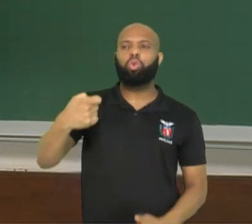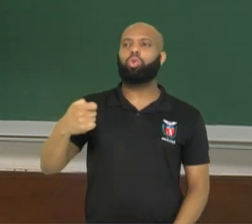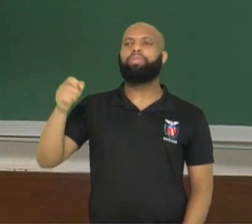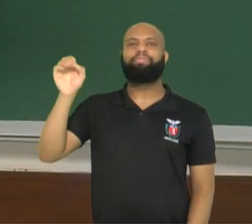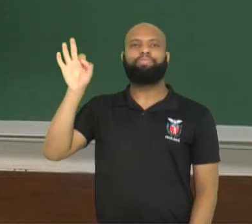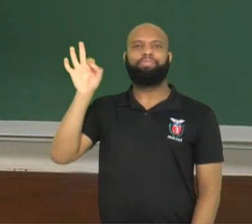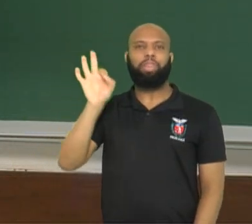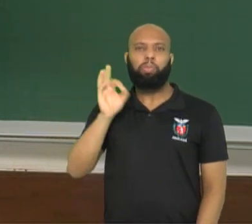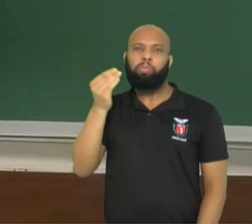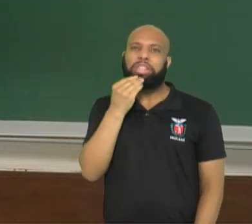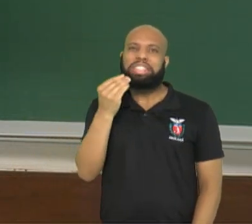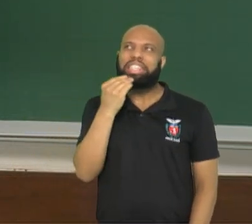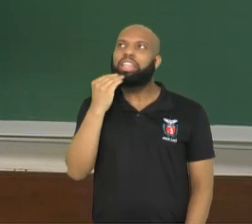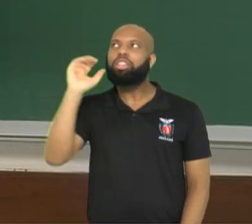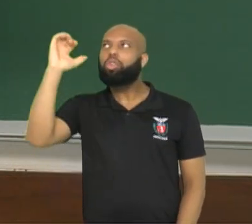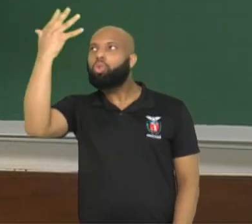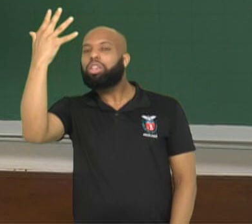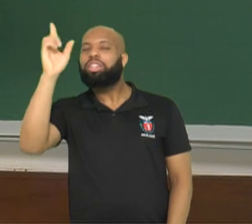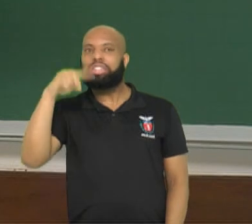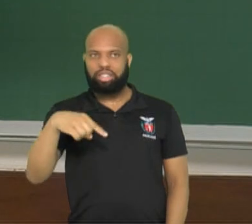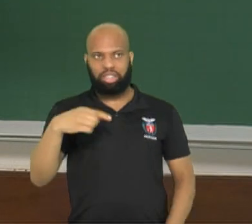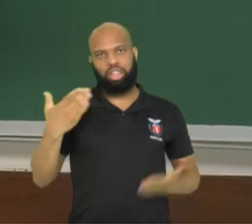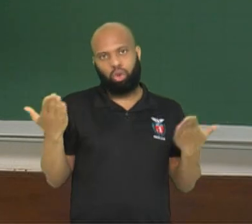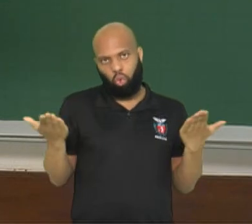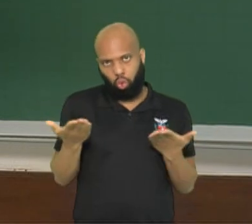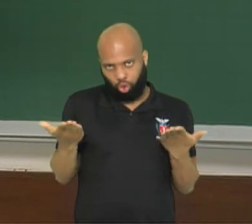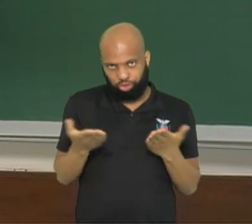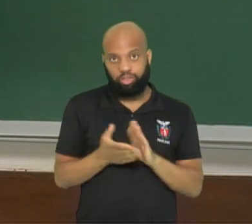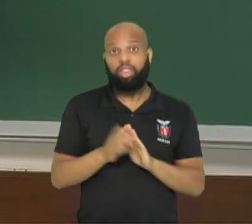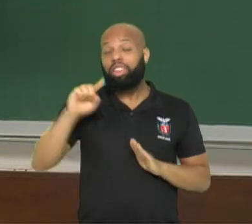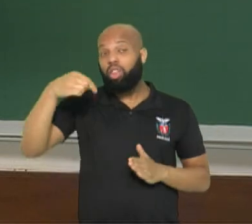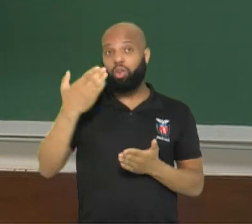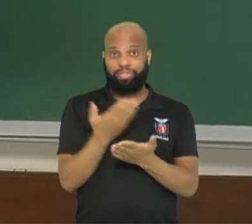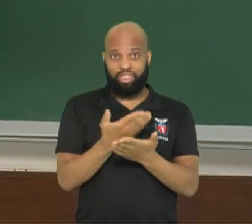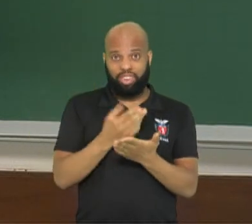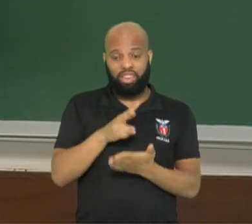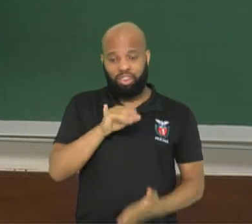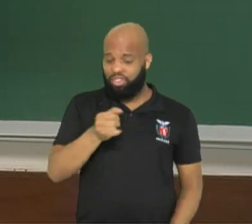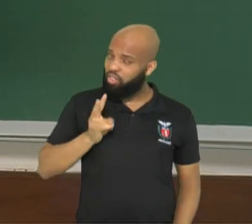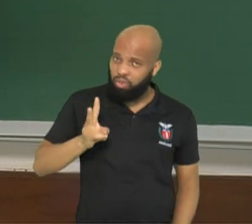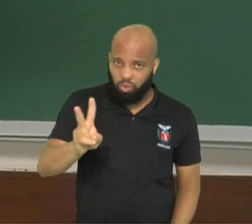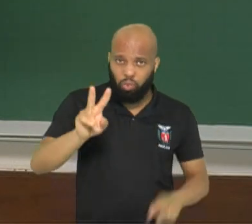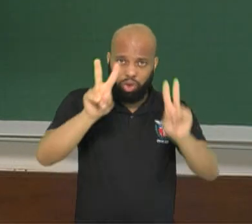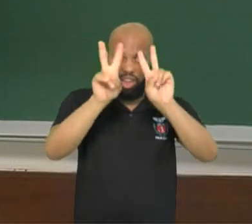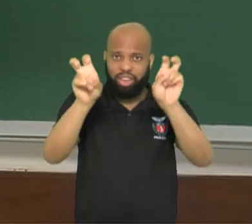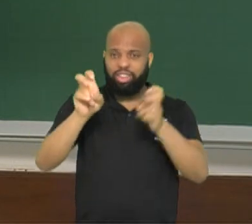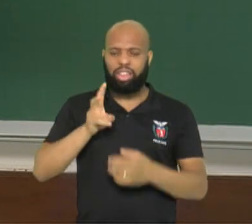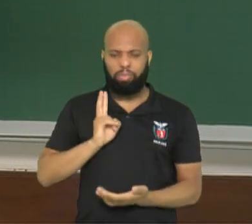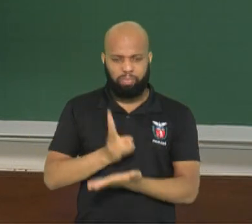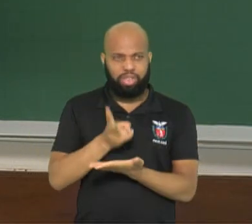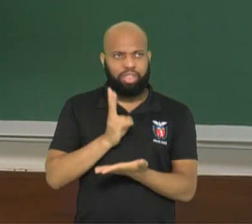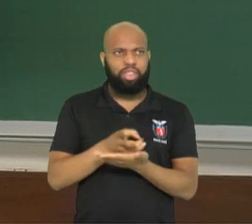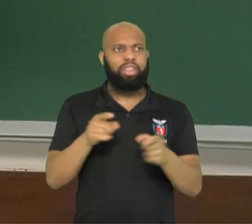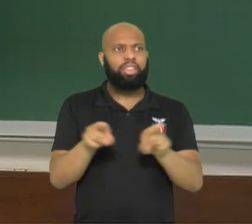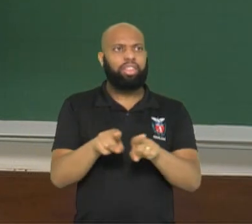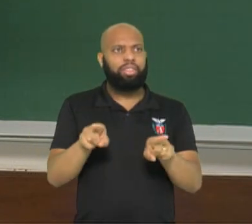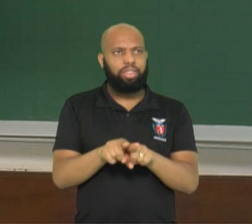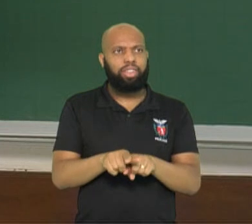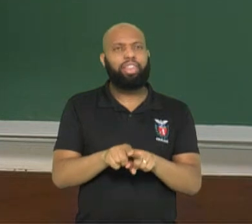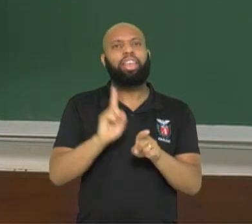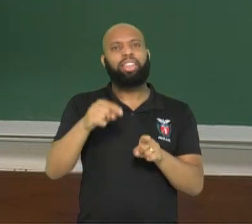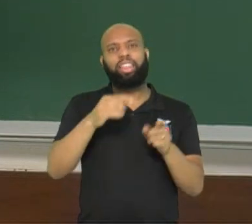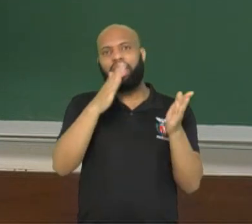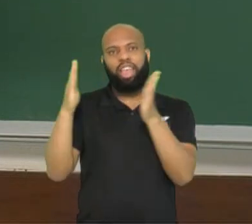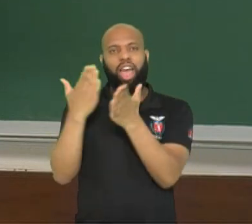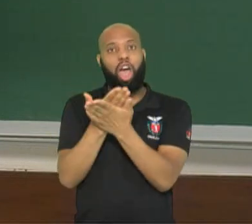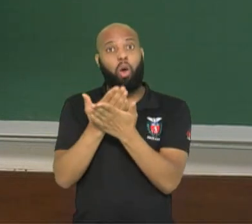probabilidade, parte 3, ok? Na próxima aula, nós vamos continuar falando sobre probabilidade, parte 4,